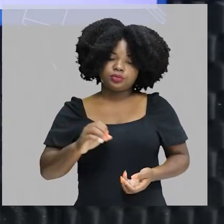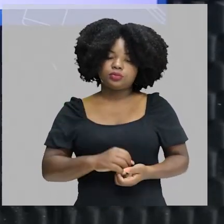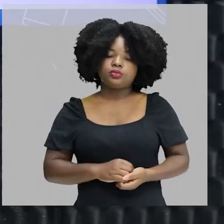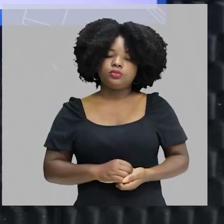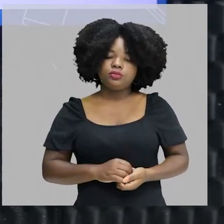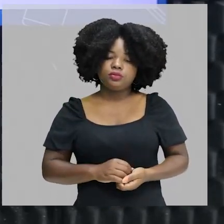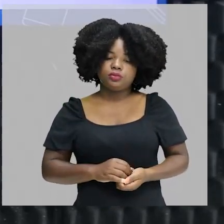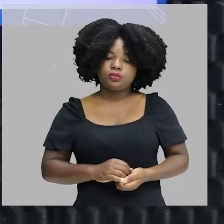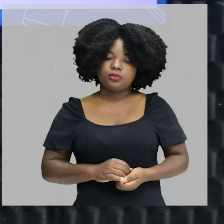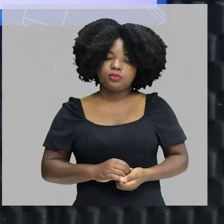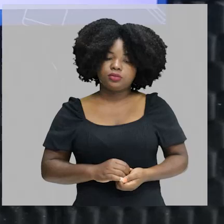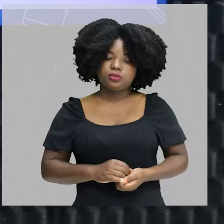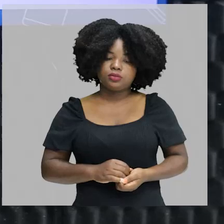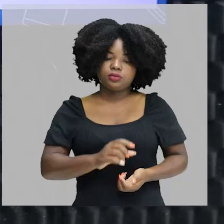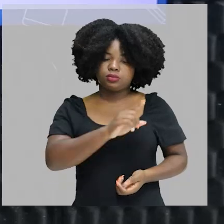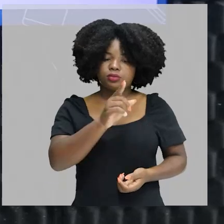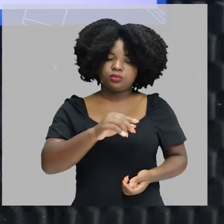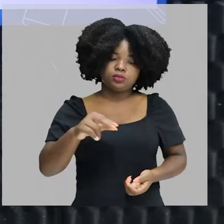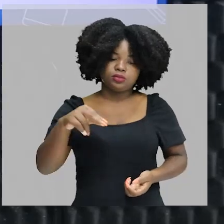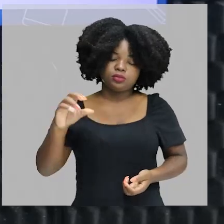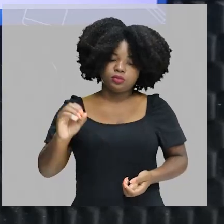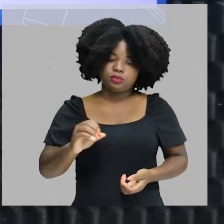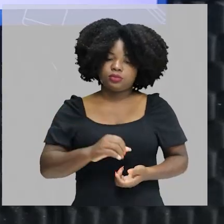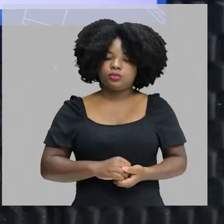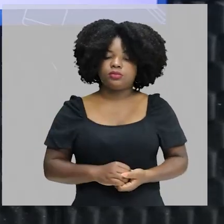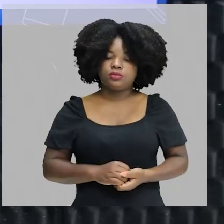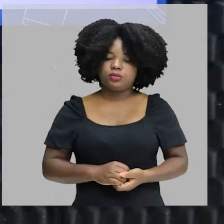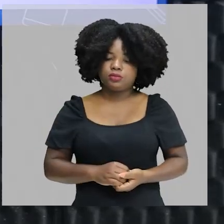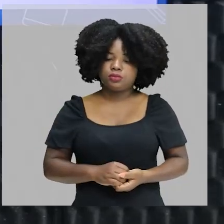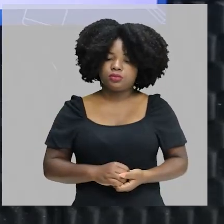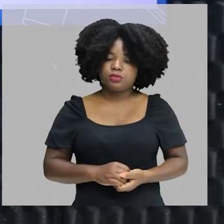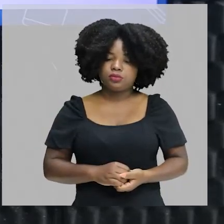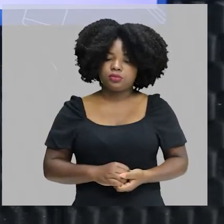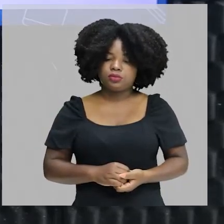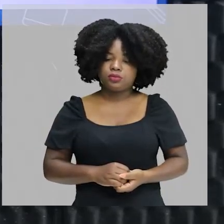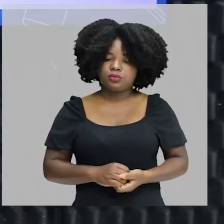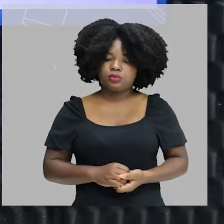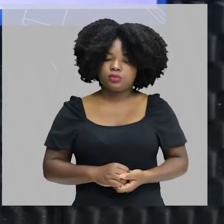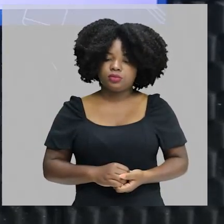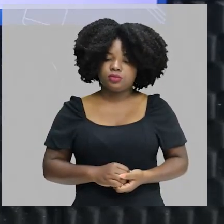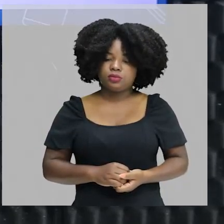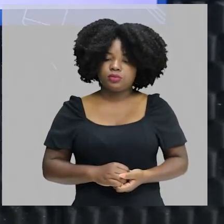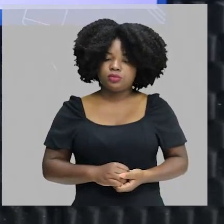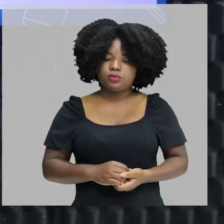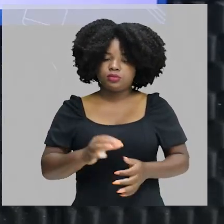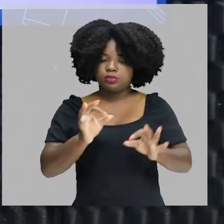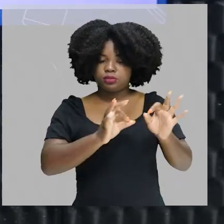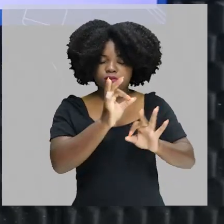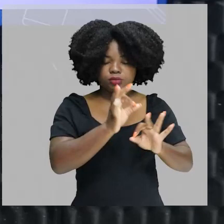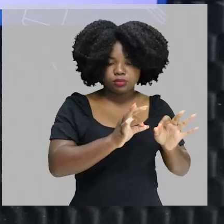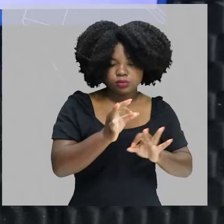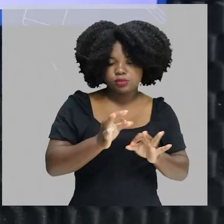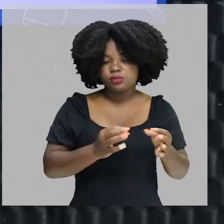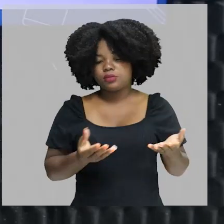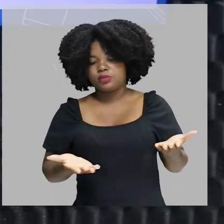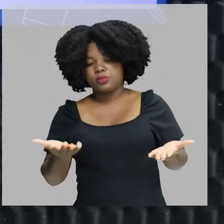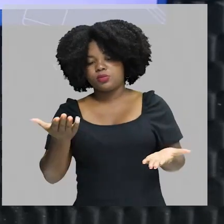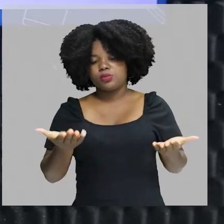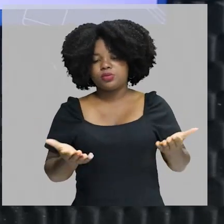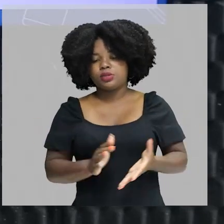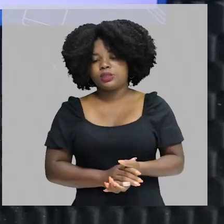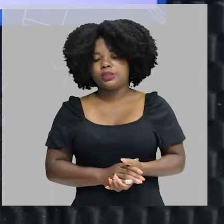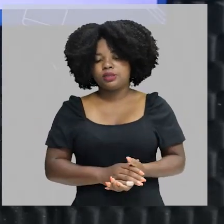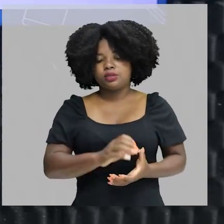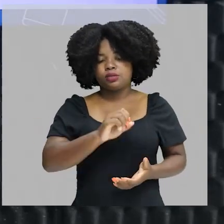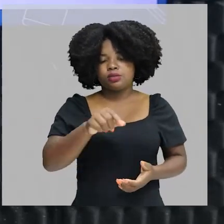0,50, certo, para o sulfeto de zinco, seguindo a proporção da reação, se eu tenho aqui 0,50